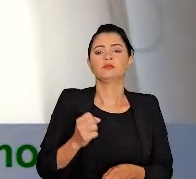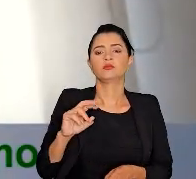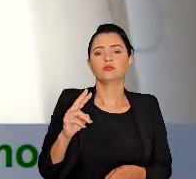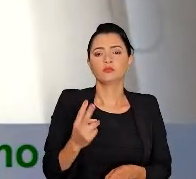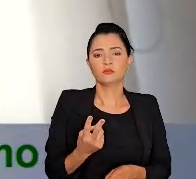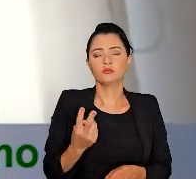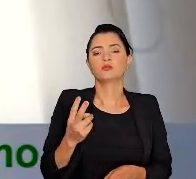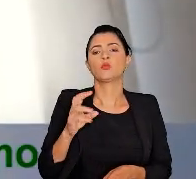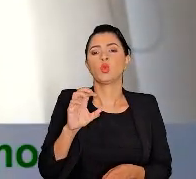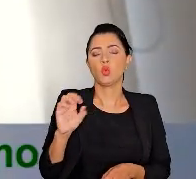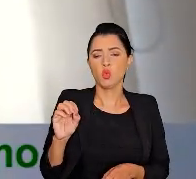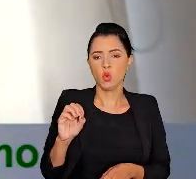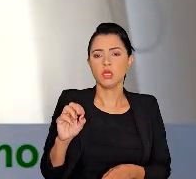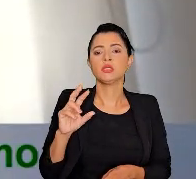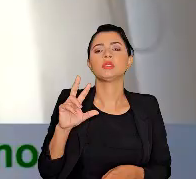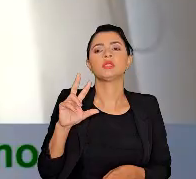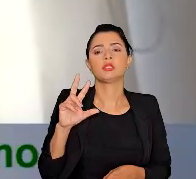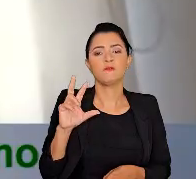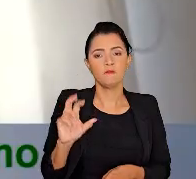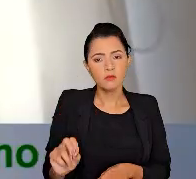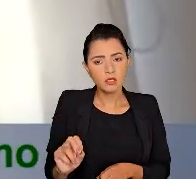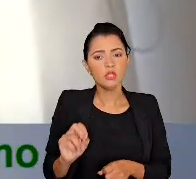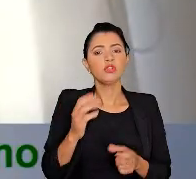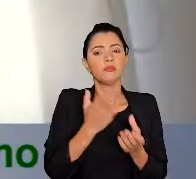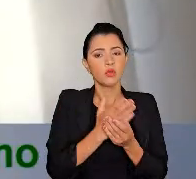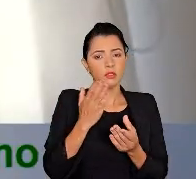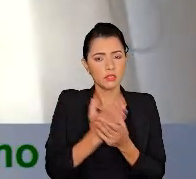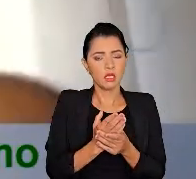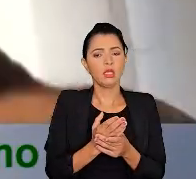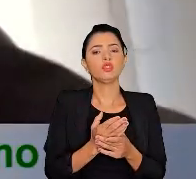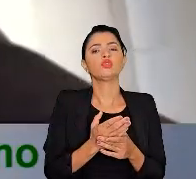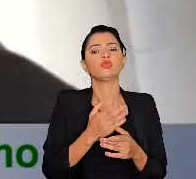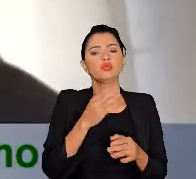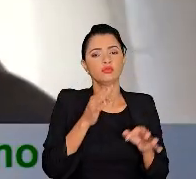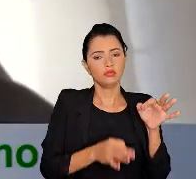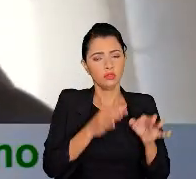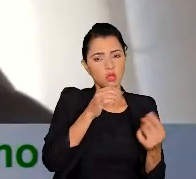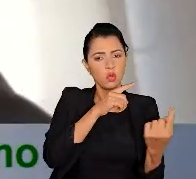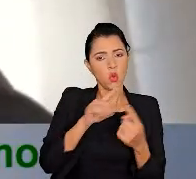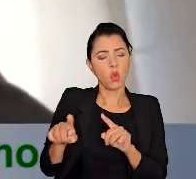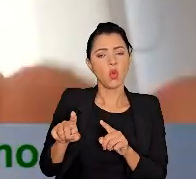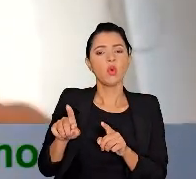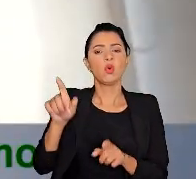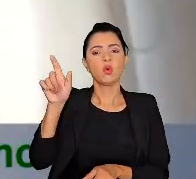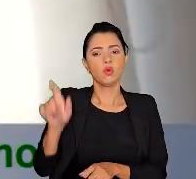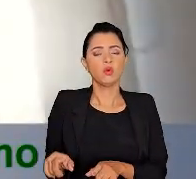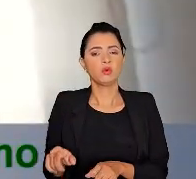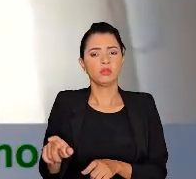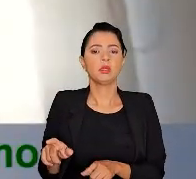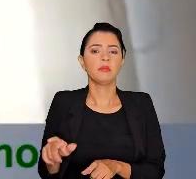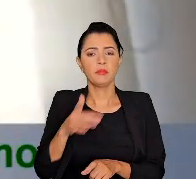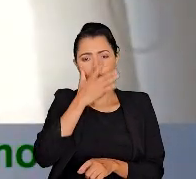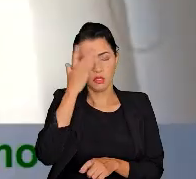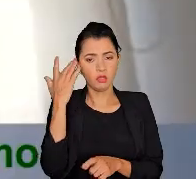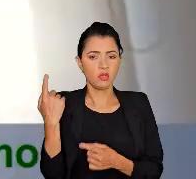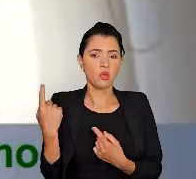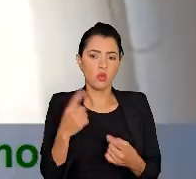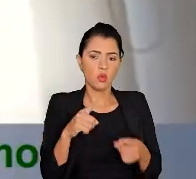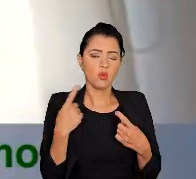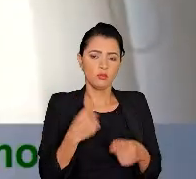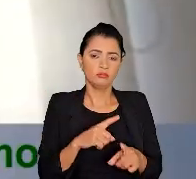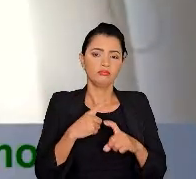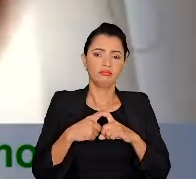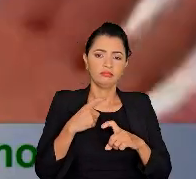de processos judiciais em andamento contra agentes que perpetraram delitos de